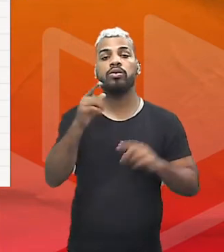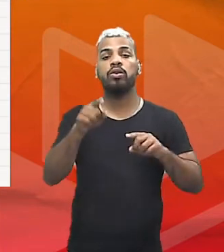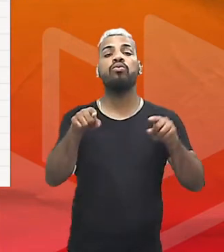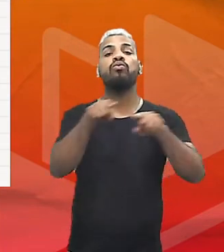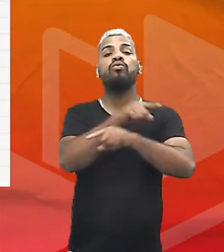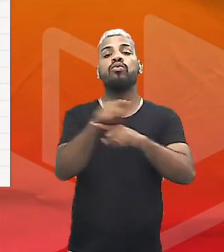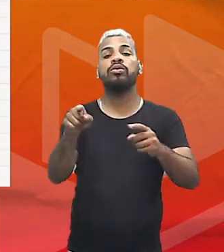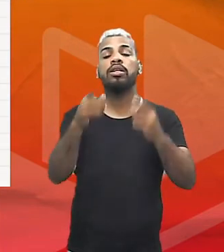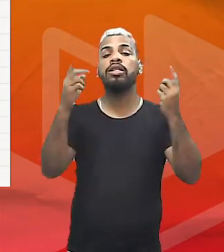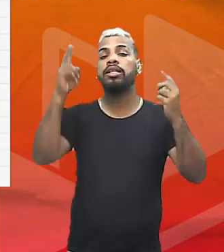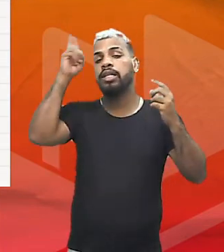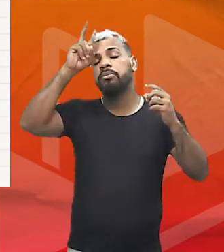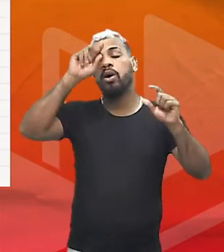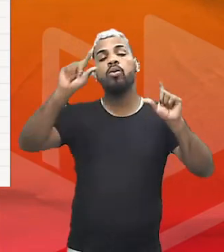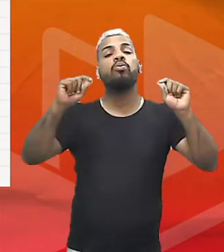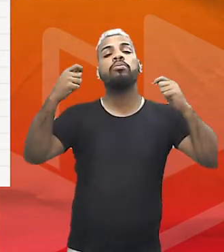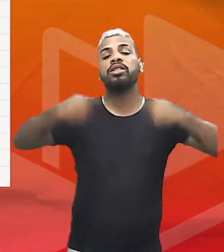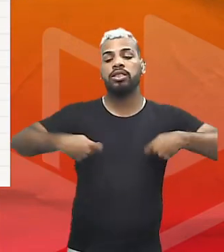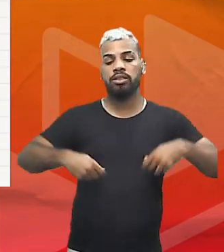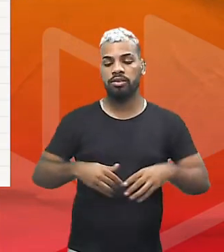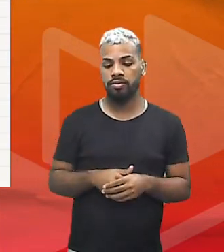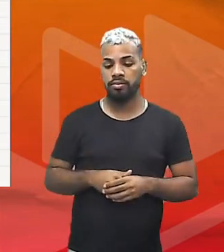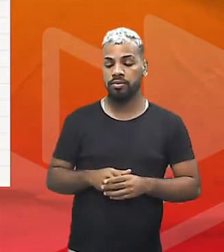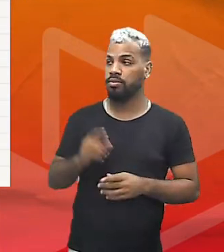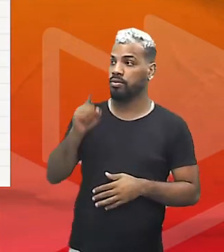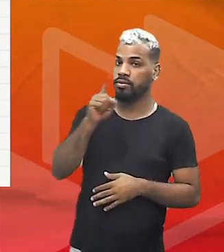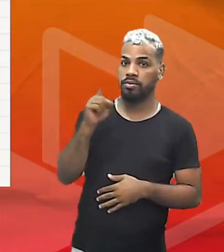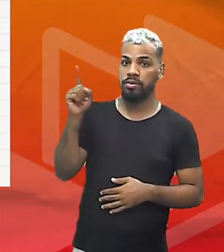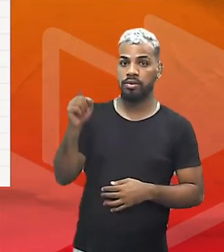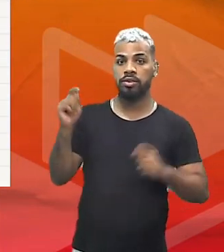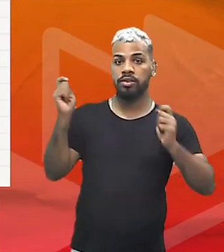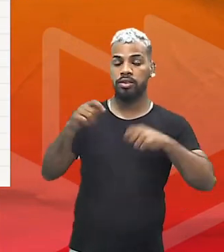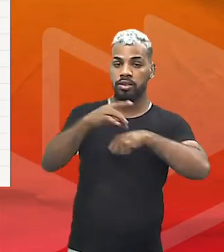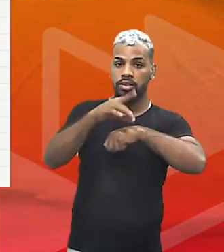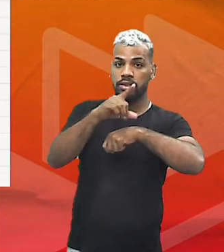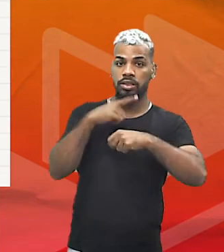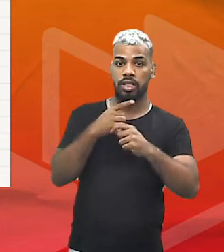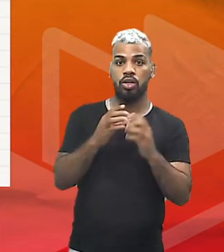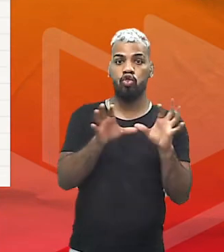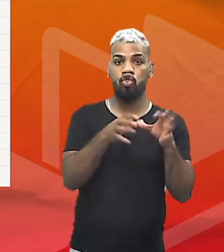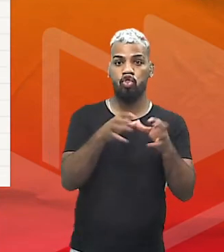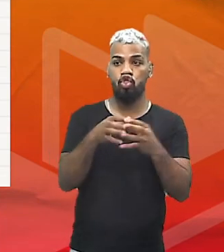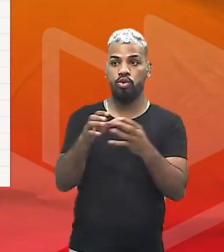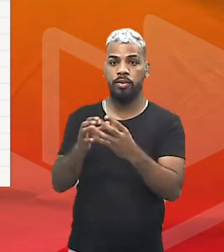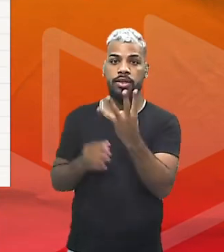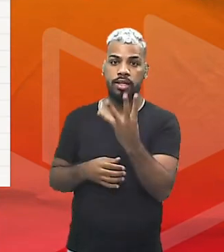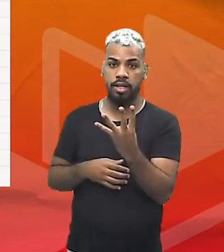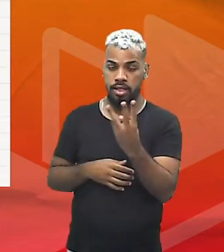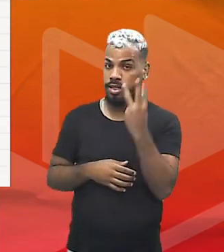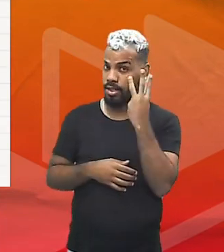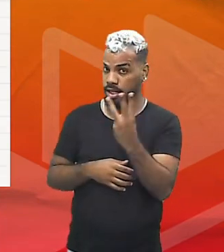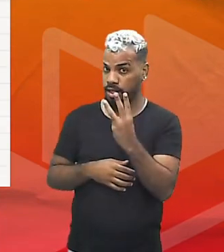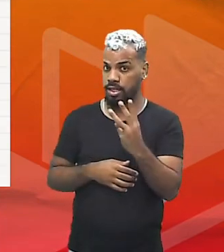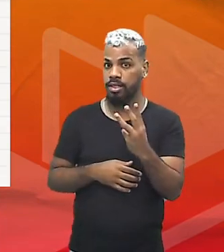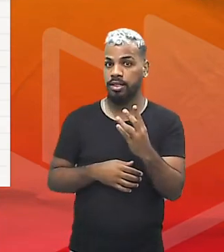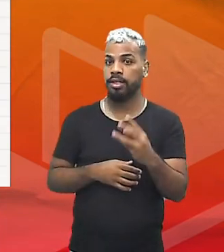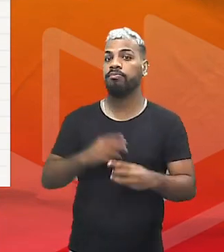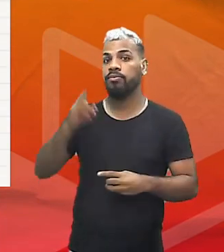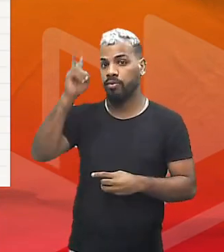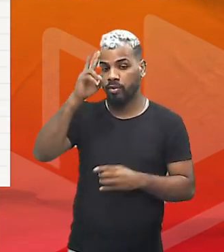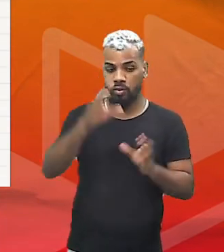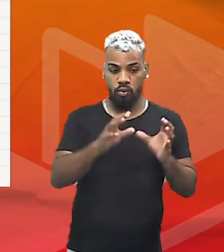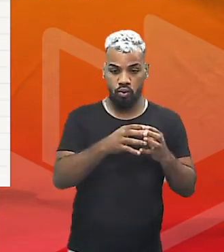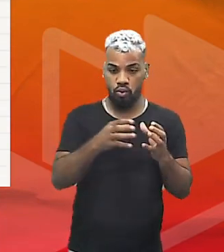têm que lembrar aqui que esses carboidratos eles podem ser classificados em três grupos lembre que os glicídios